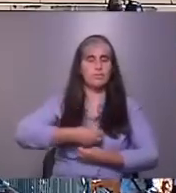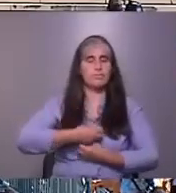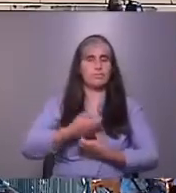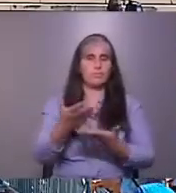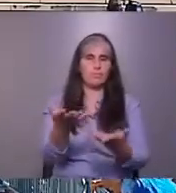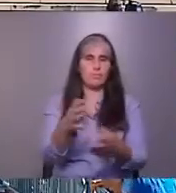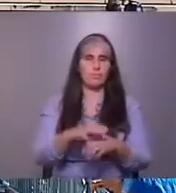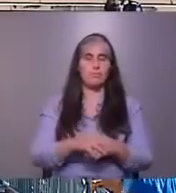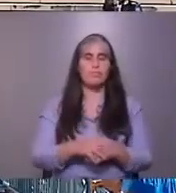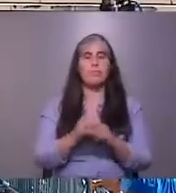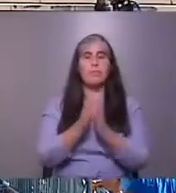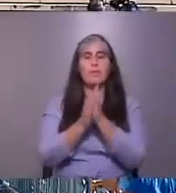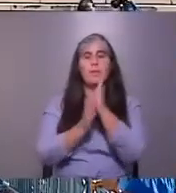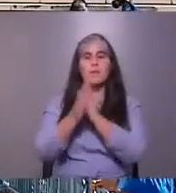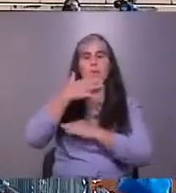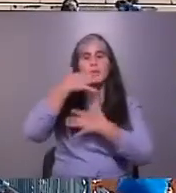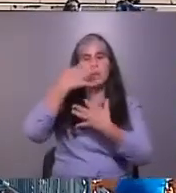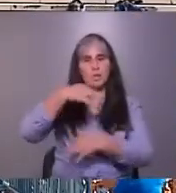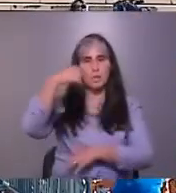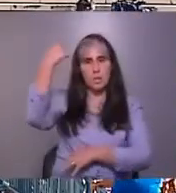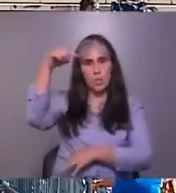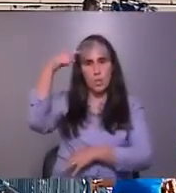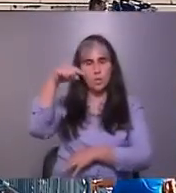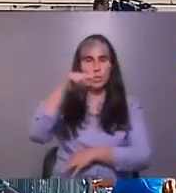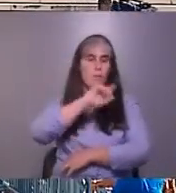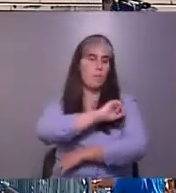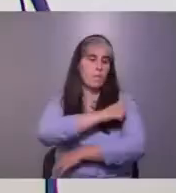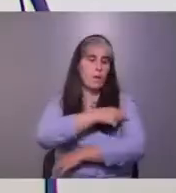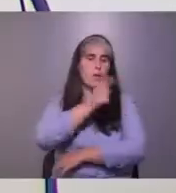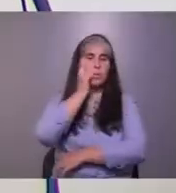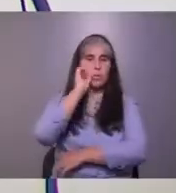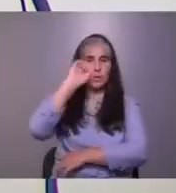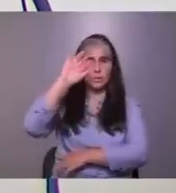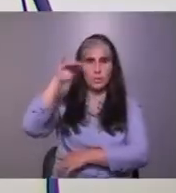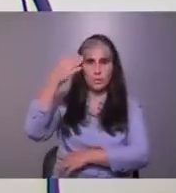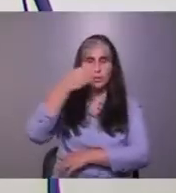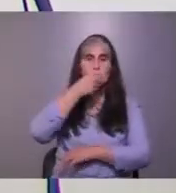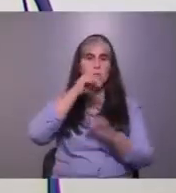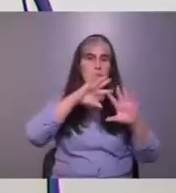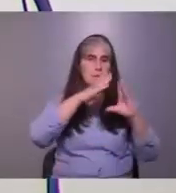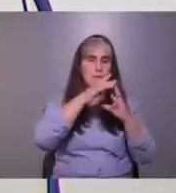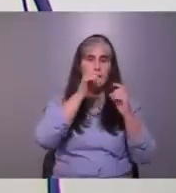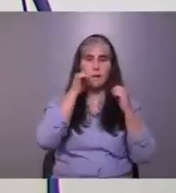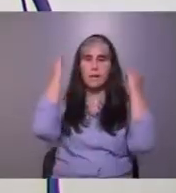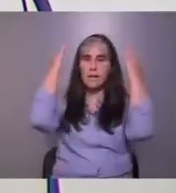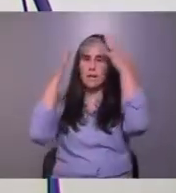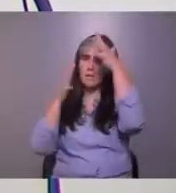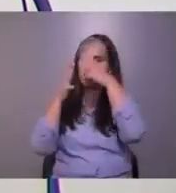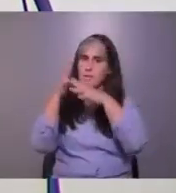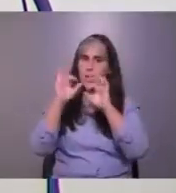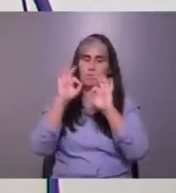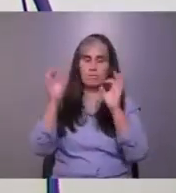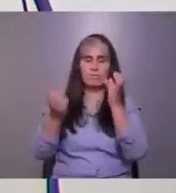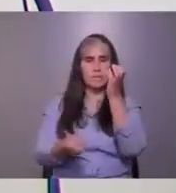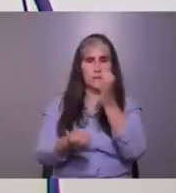Creio em um só Deus, Pai Todo-Poderoso, Criador do céu e da terra, de todas as